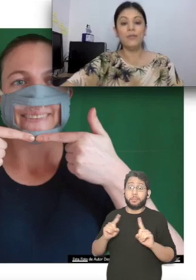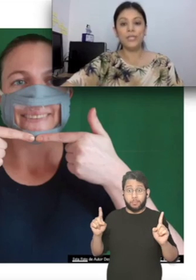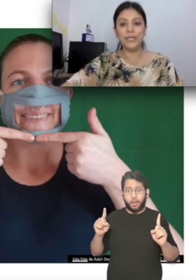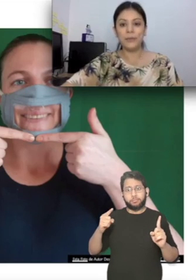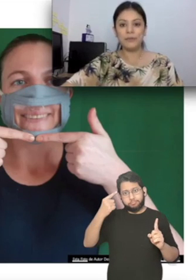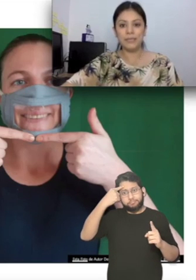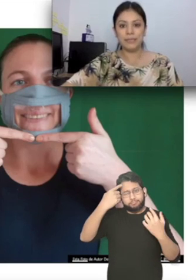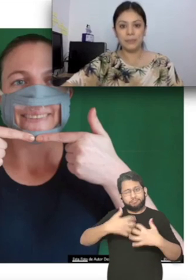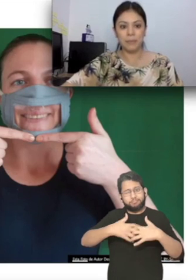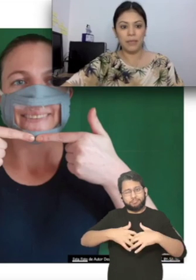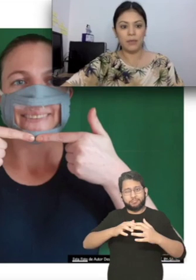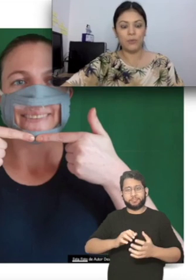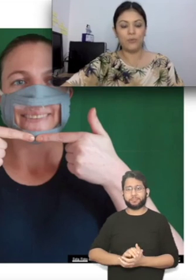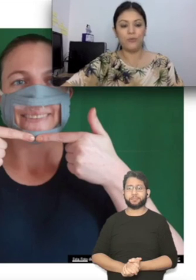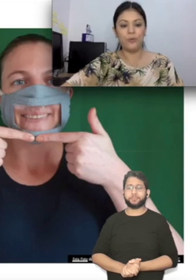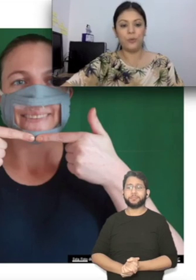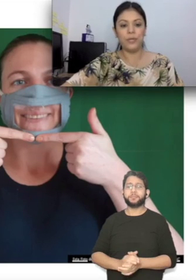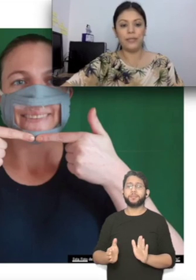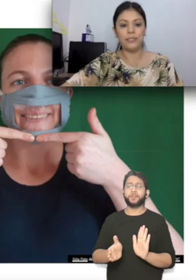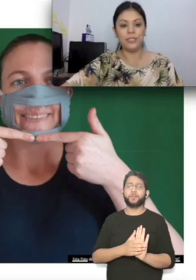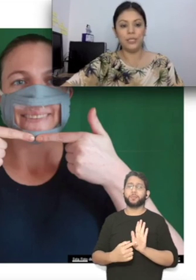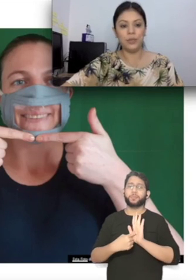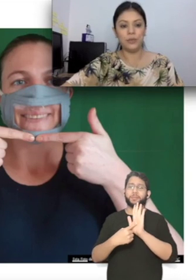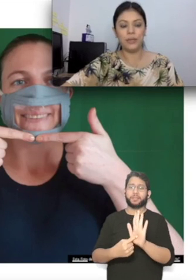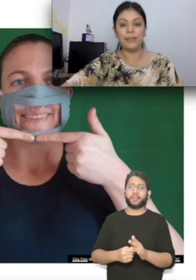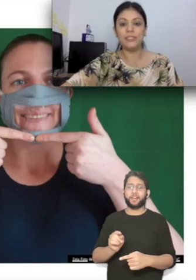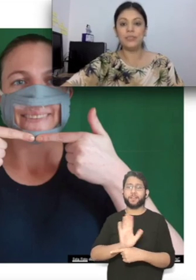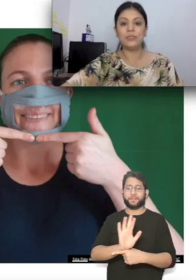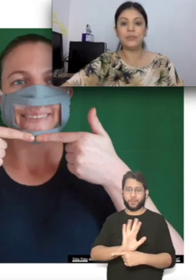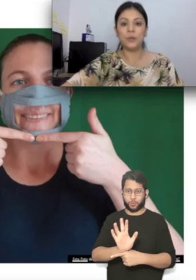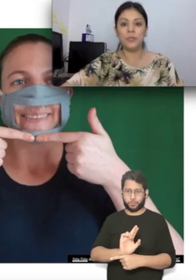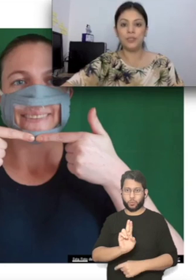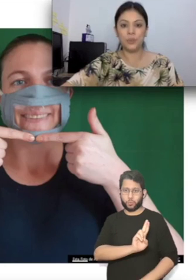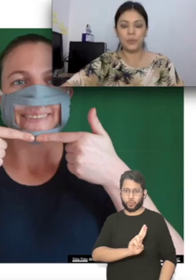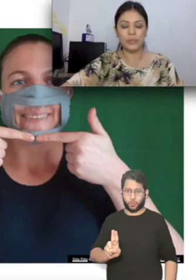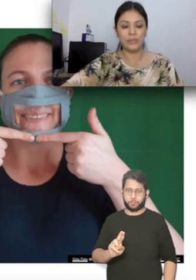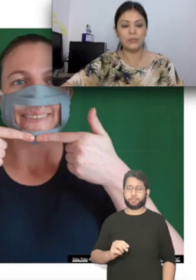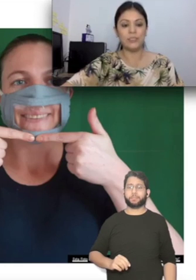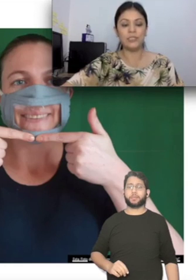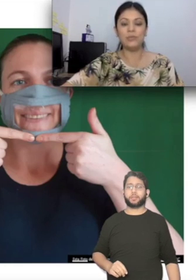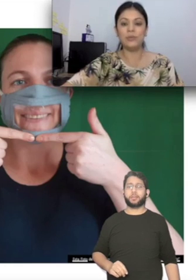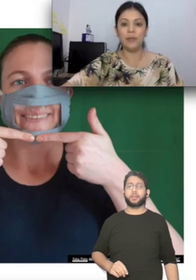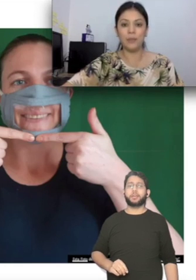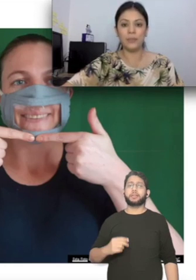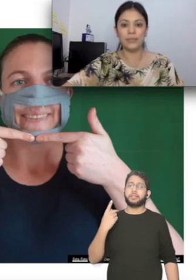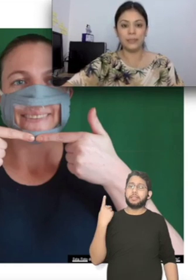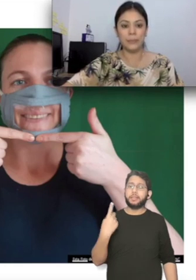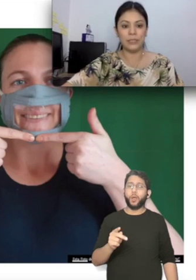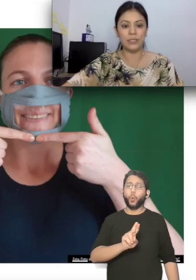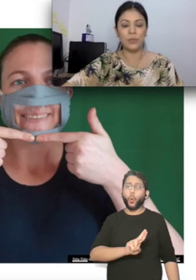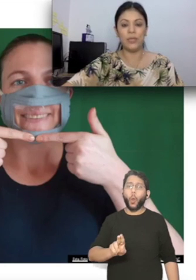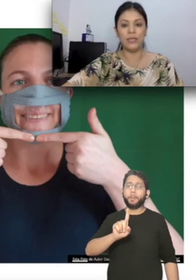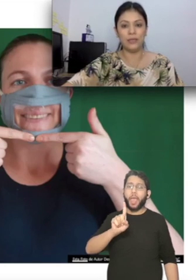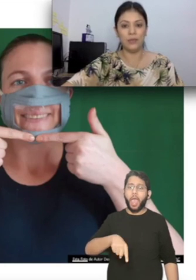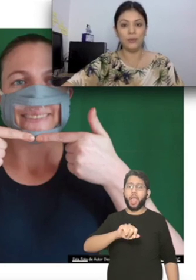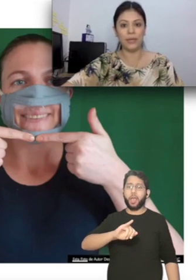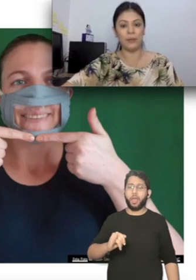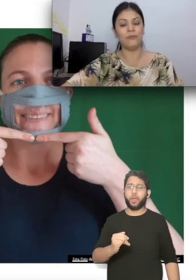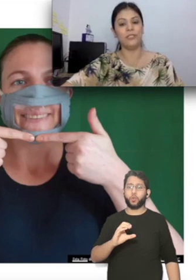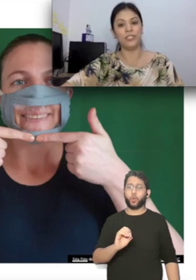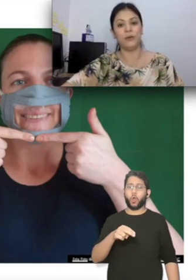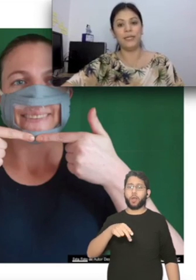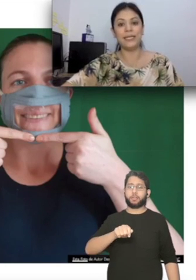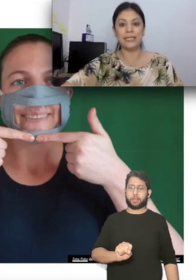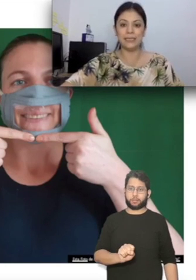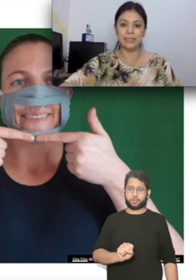Eu deixei aqui para vocês também um filme, ele é antiguinho, né, que se chama Seu Nome é Jonas, e eu tô deixando o tempo exatamente, o link e o tempo, eu